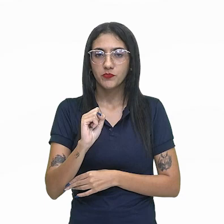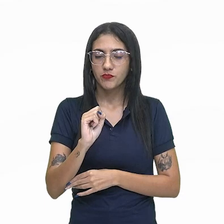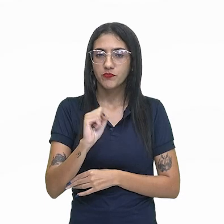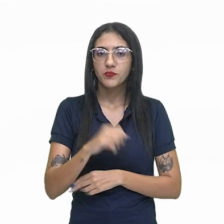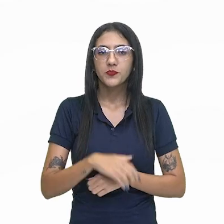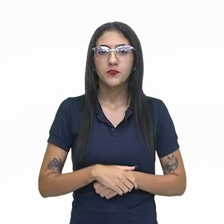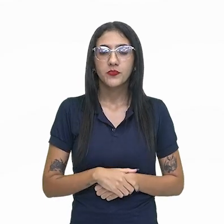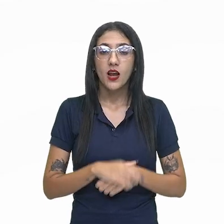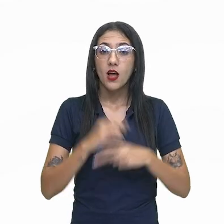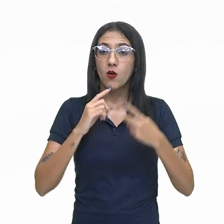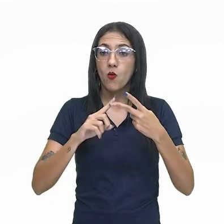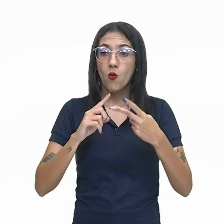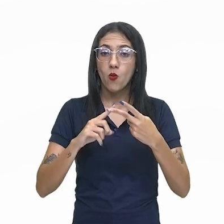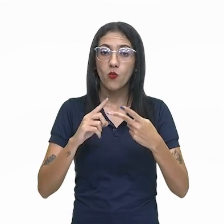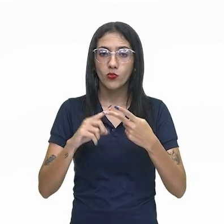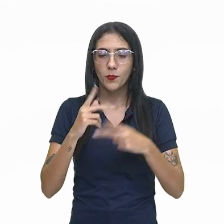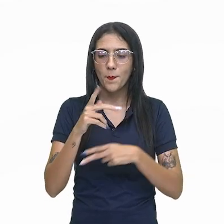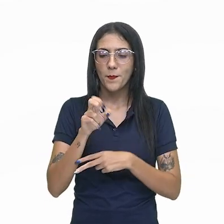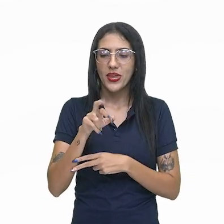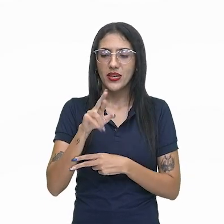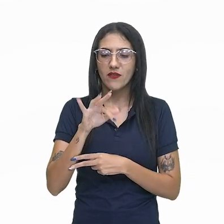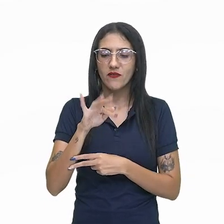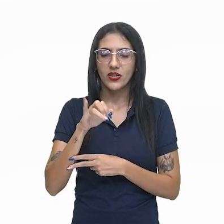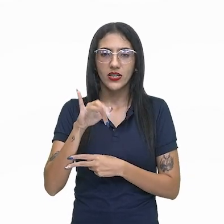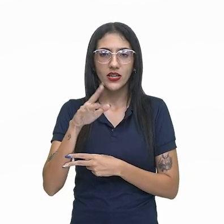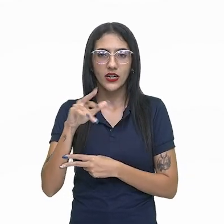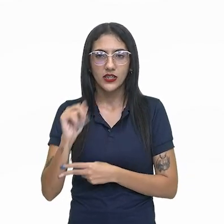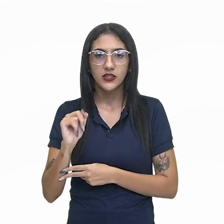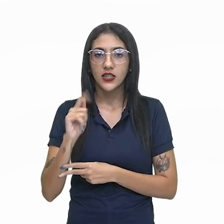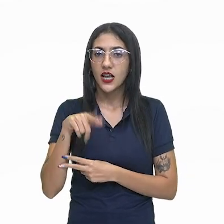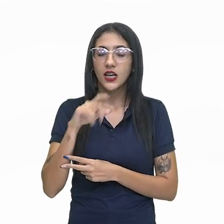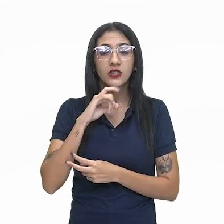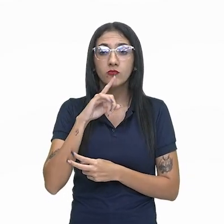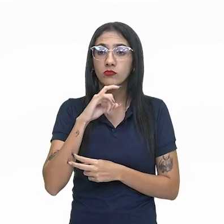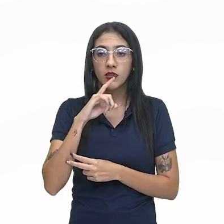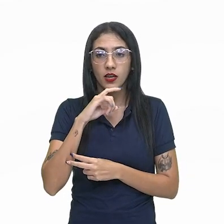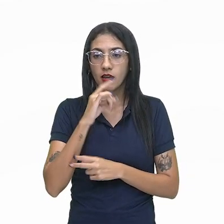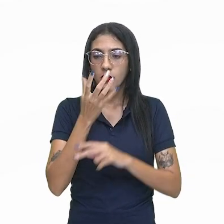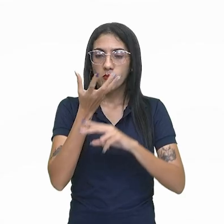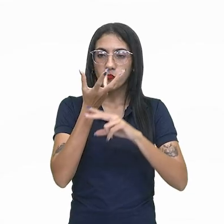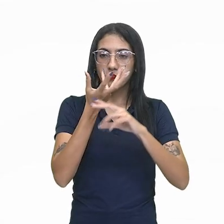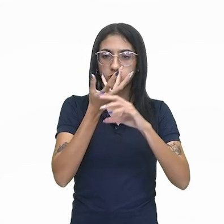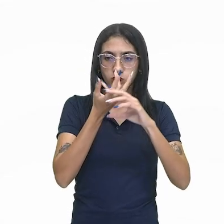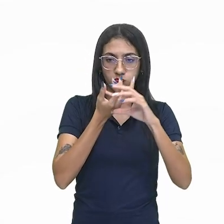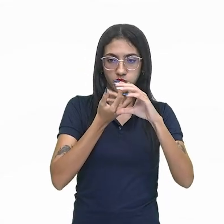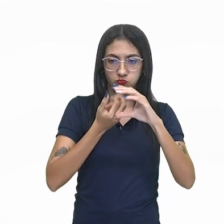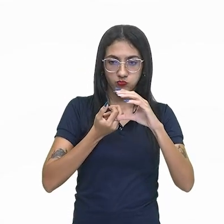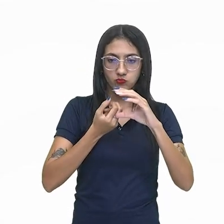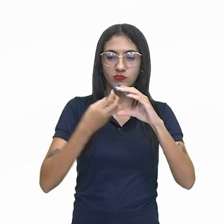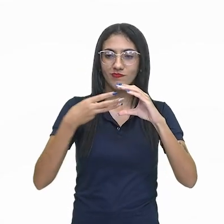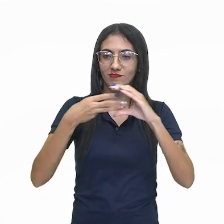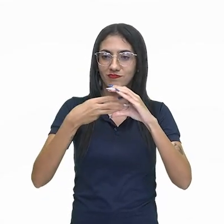denominação. Já as proteínas periféricas são aquelas que não penetram na membrana, né? Fica na